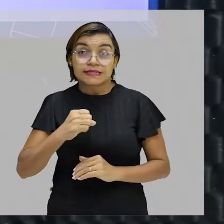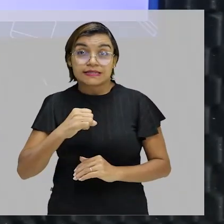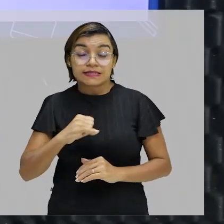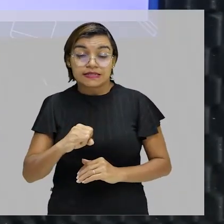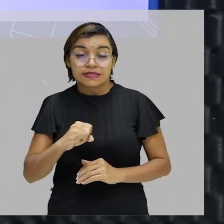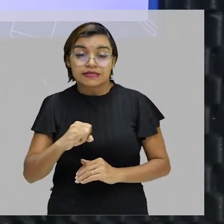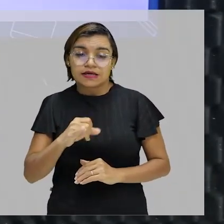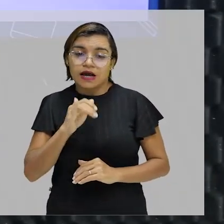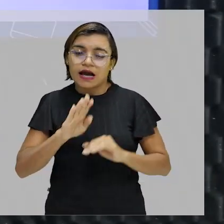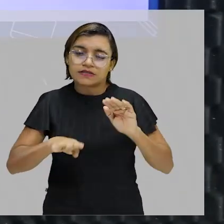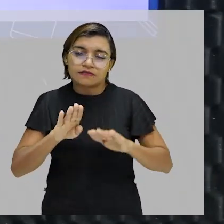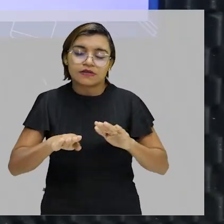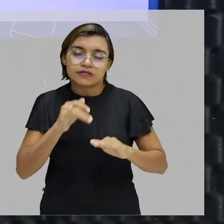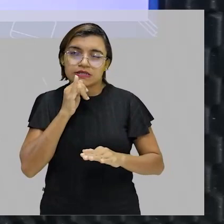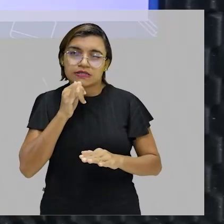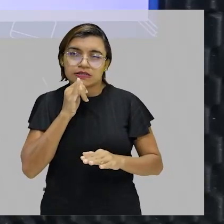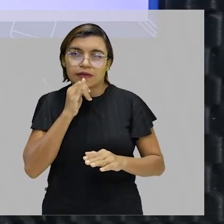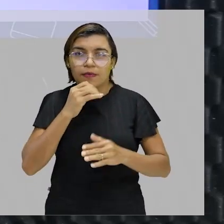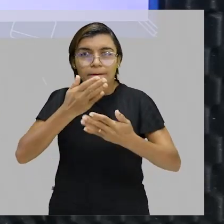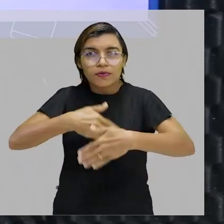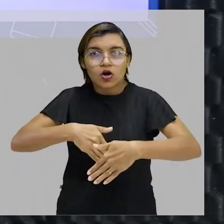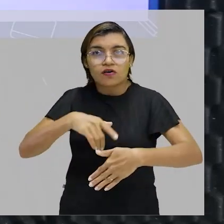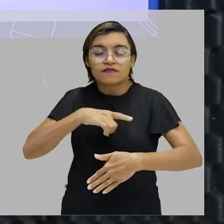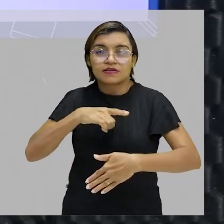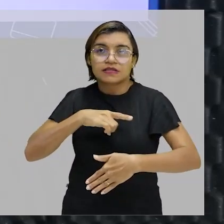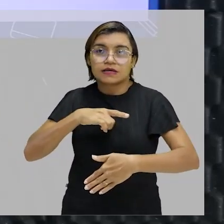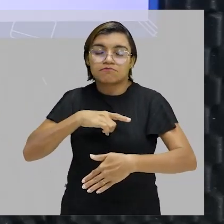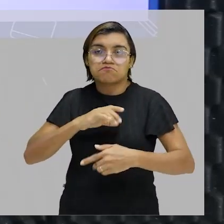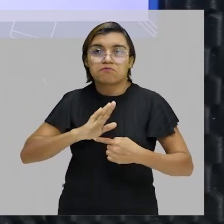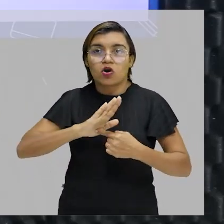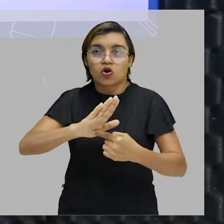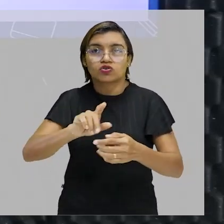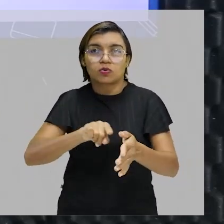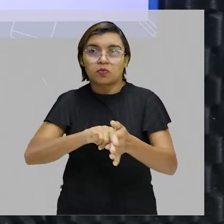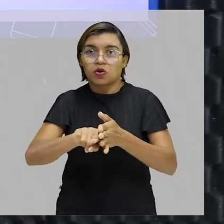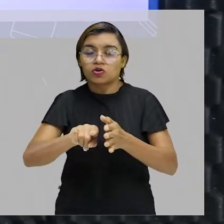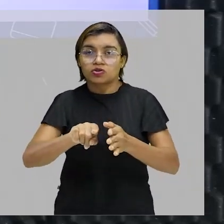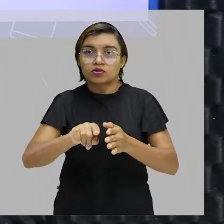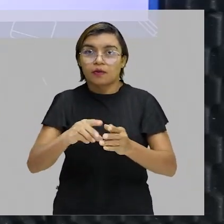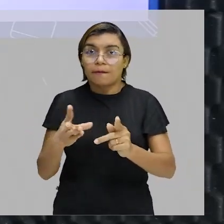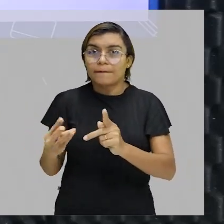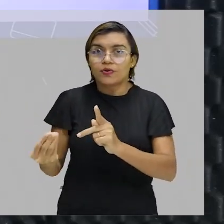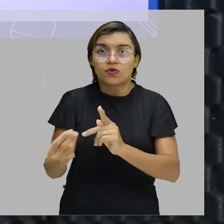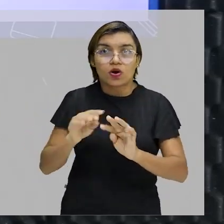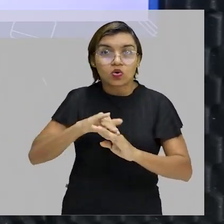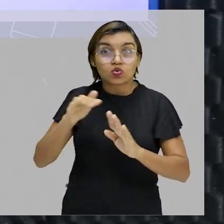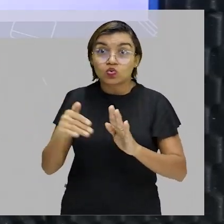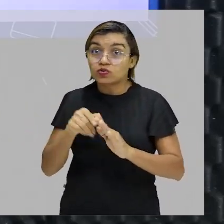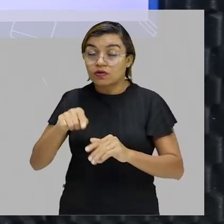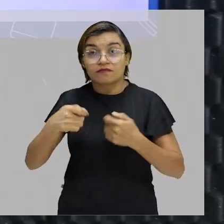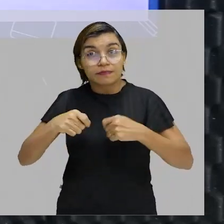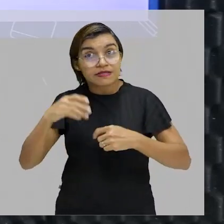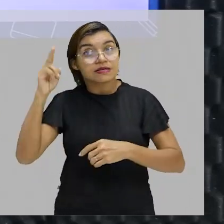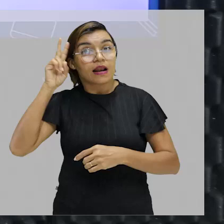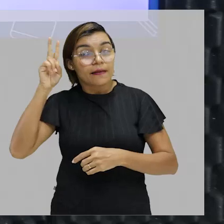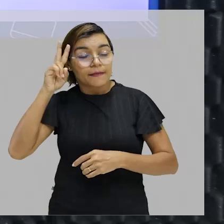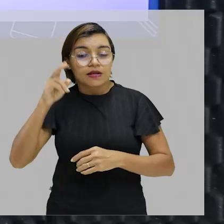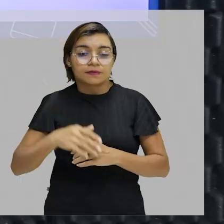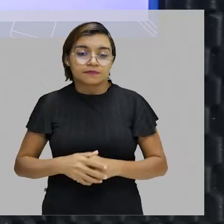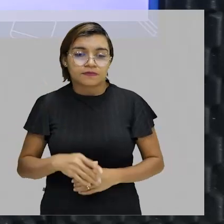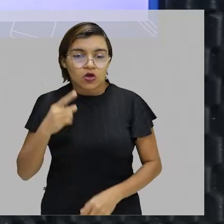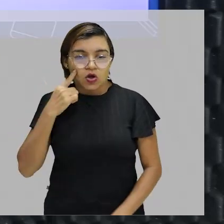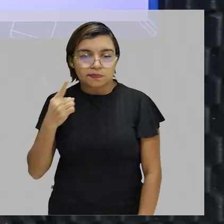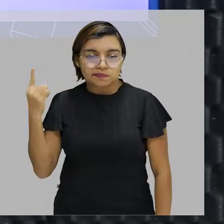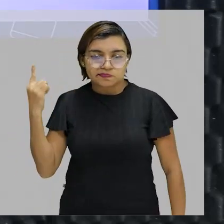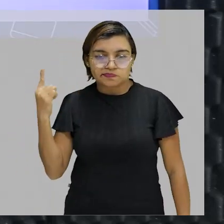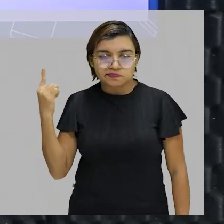vezes, na opção lá da sua prova, pode não estar a opção tudo no plural. Então, você tem que lembrar. Olha só. Foi ao